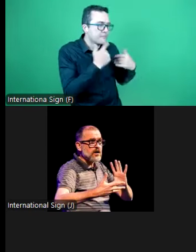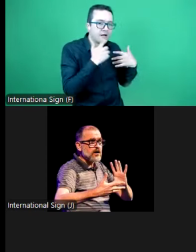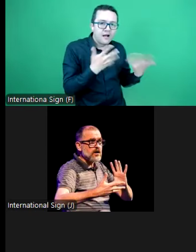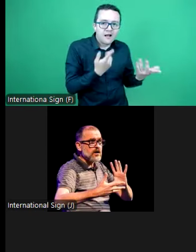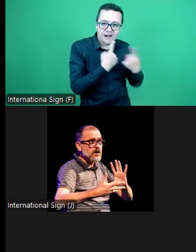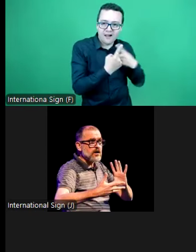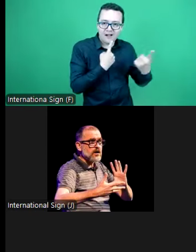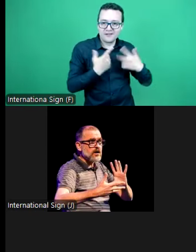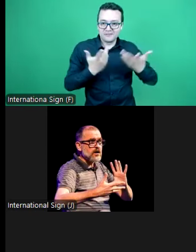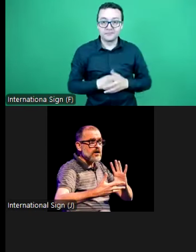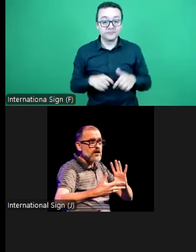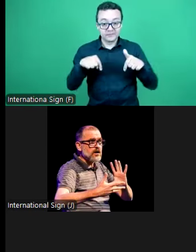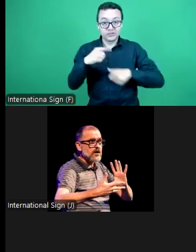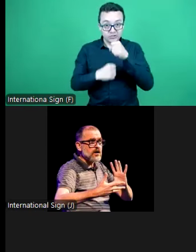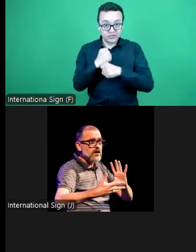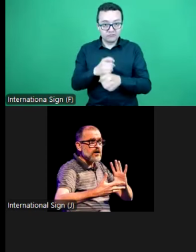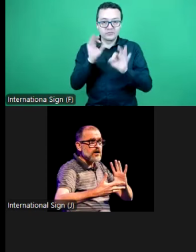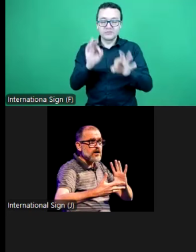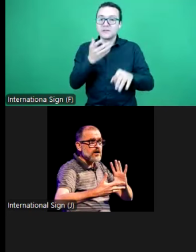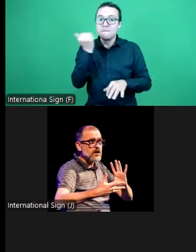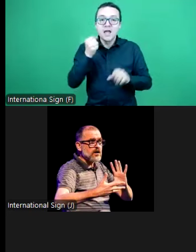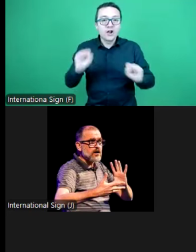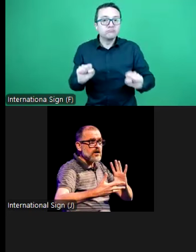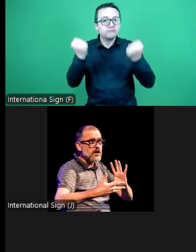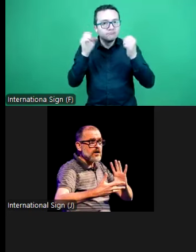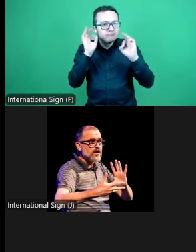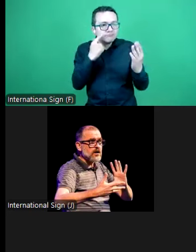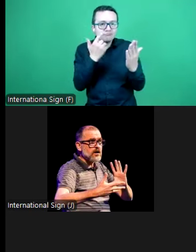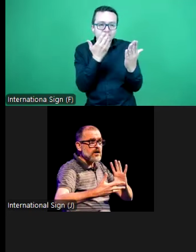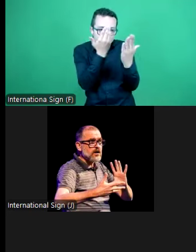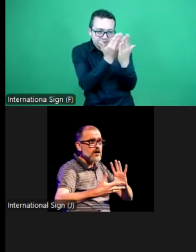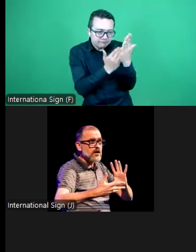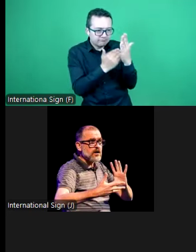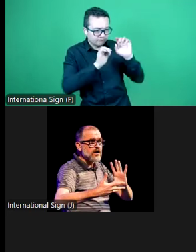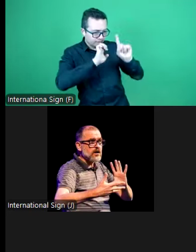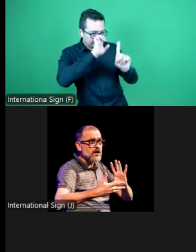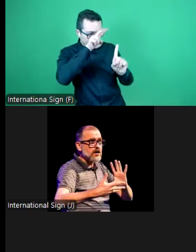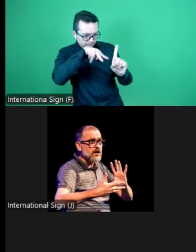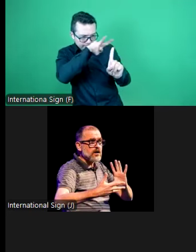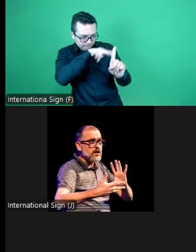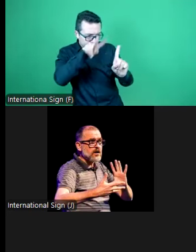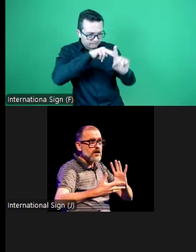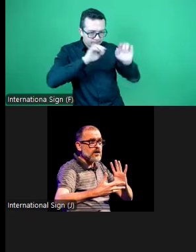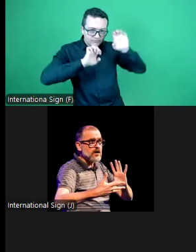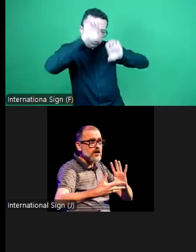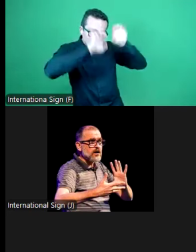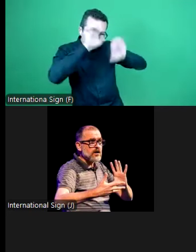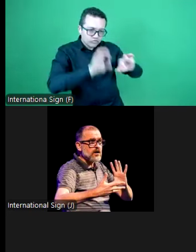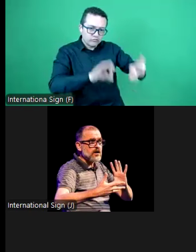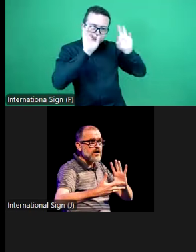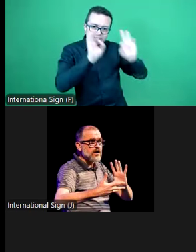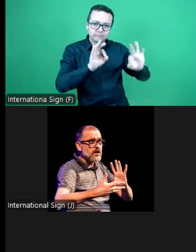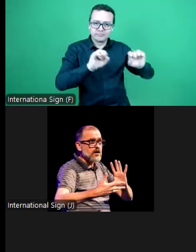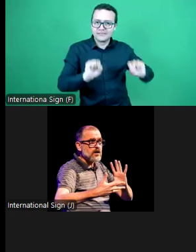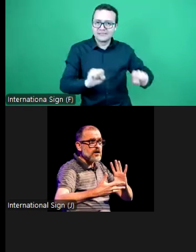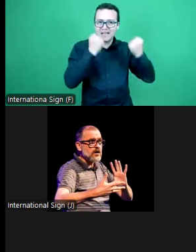ano, o Dia Mundial tem o tema de aprimoramento do diagnóstico para a segurança do paciente.